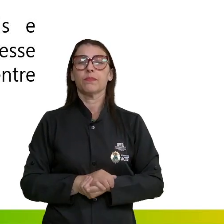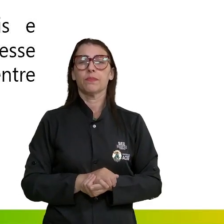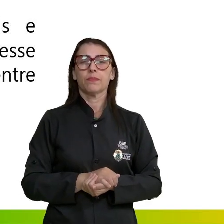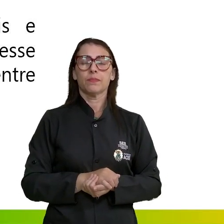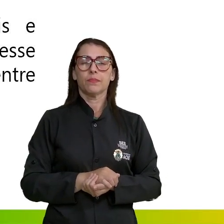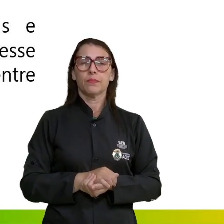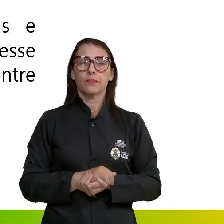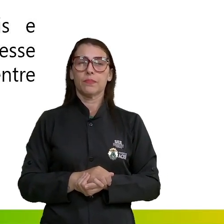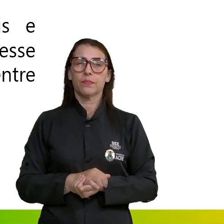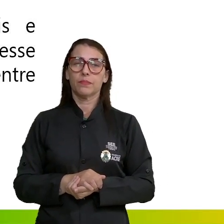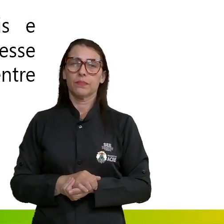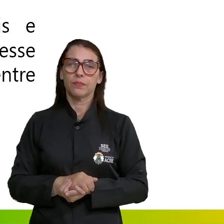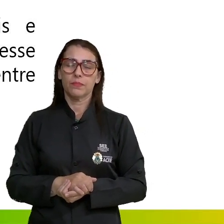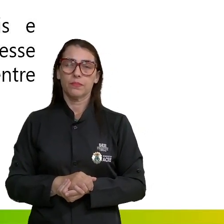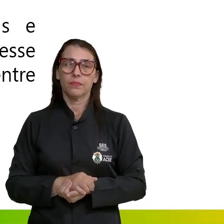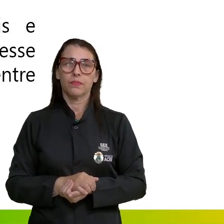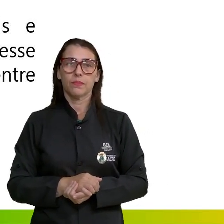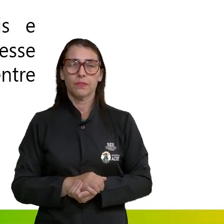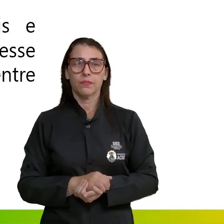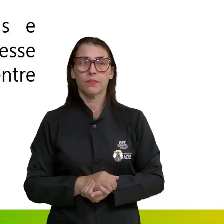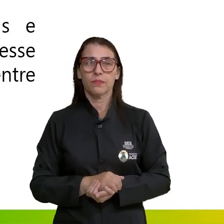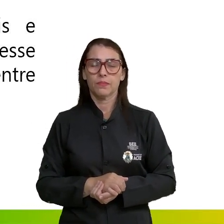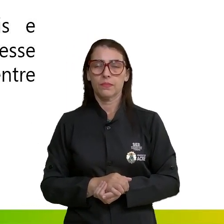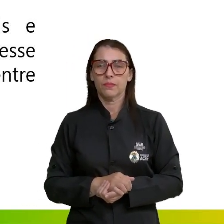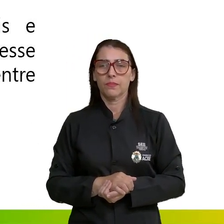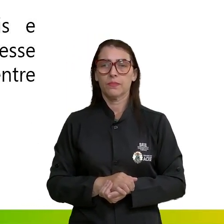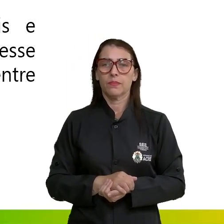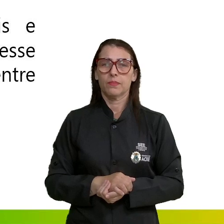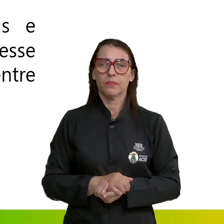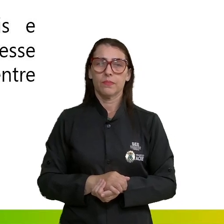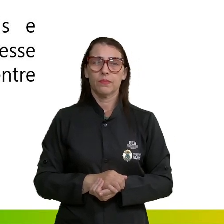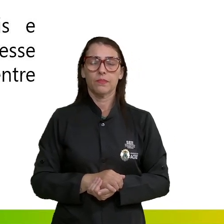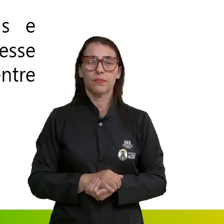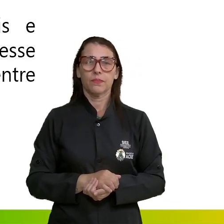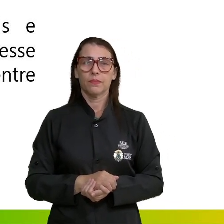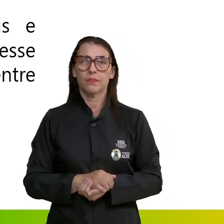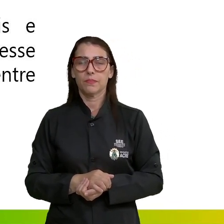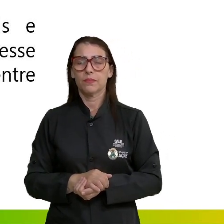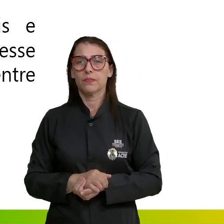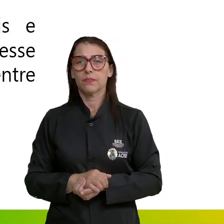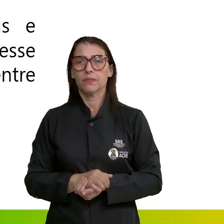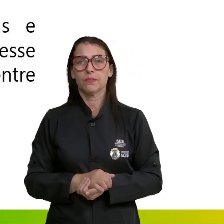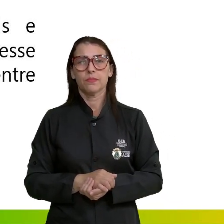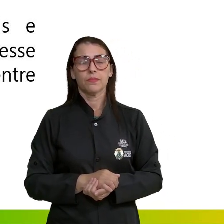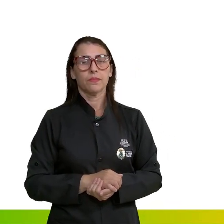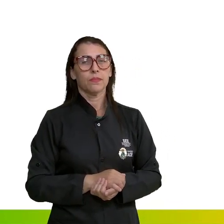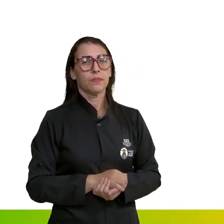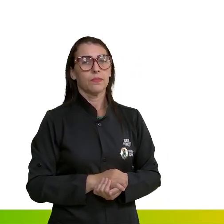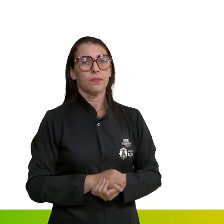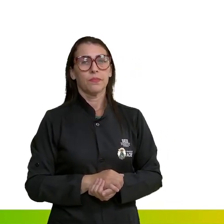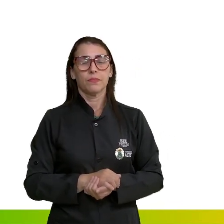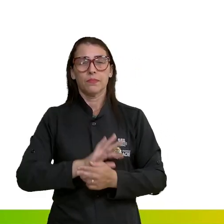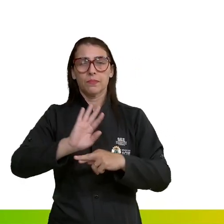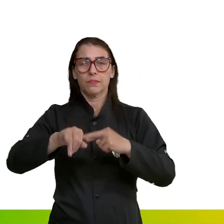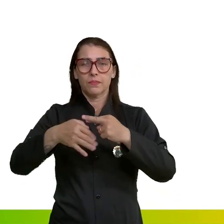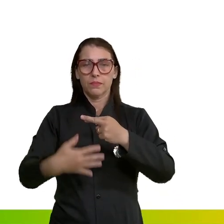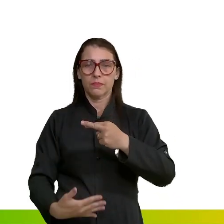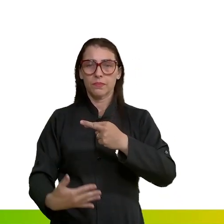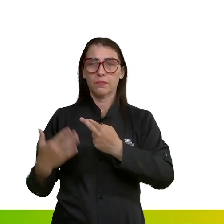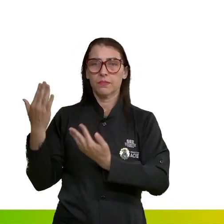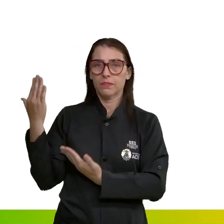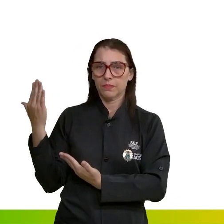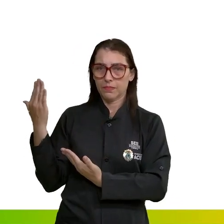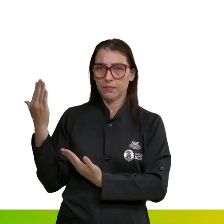aí para vocês no texto, consumo, pessoas e principalmente o planeta. Aqui são as nossas